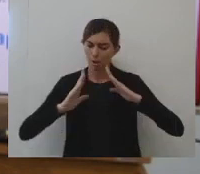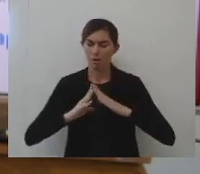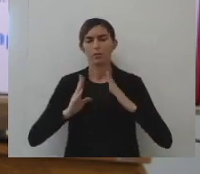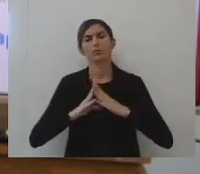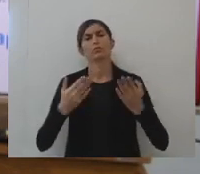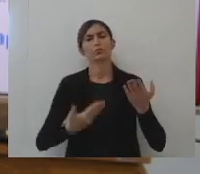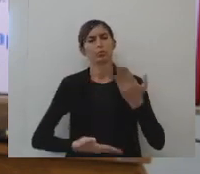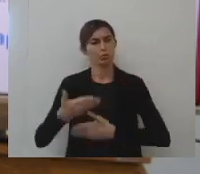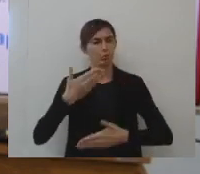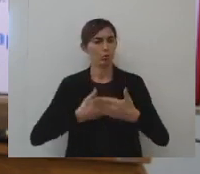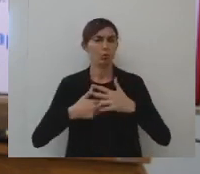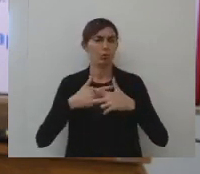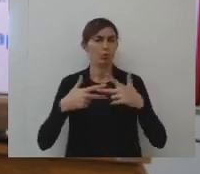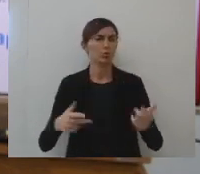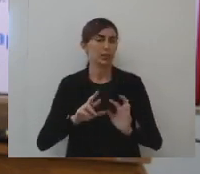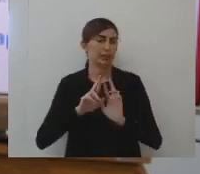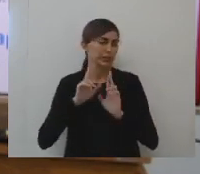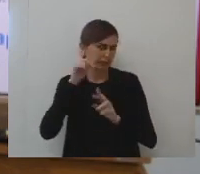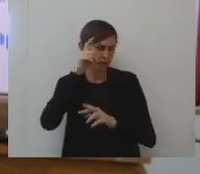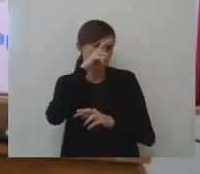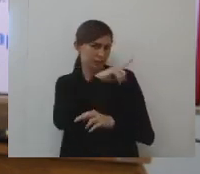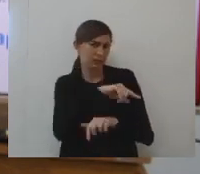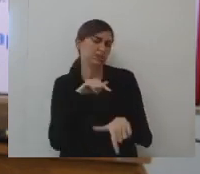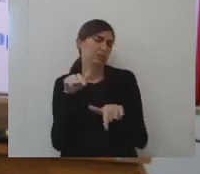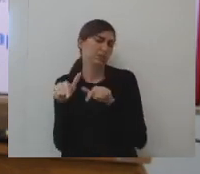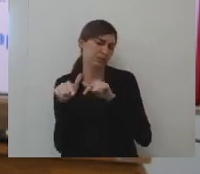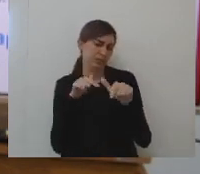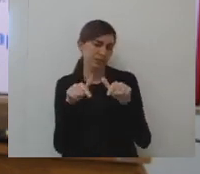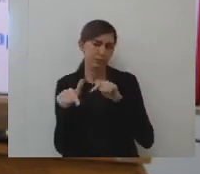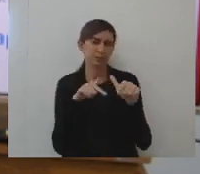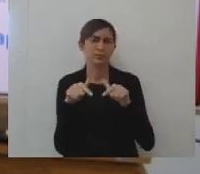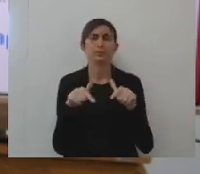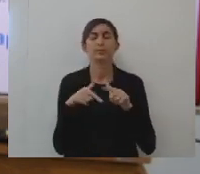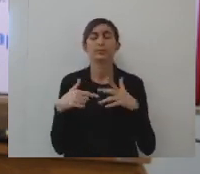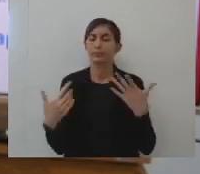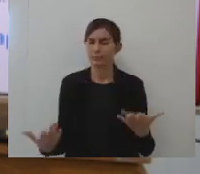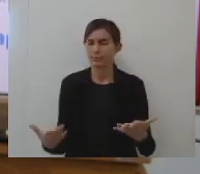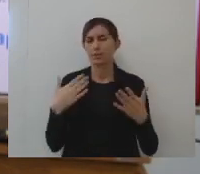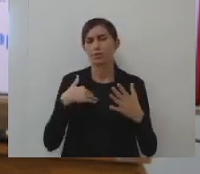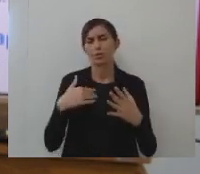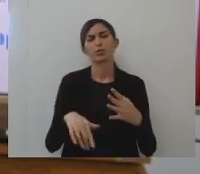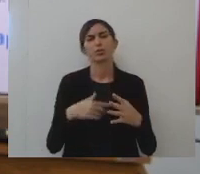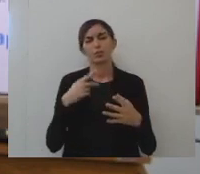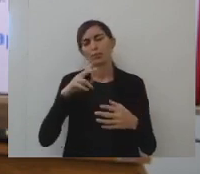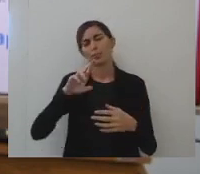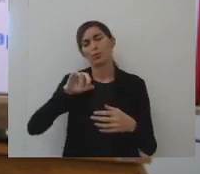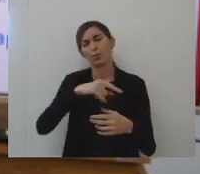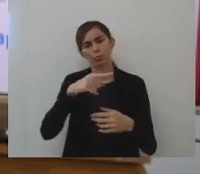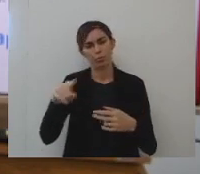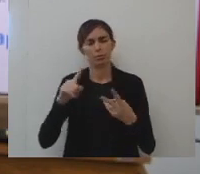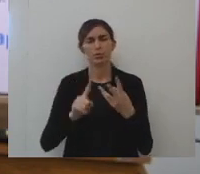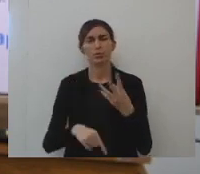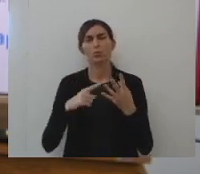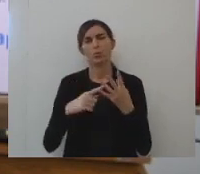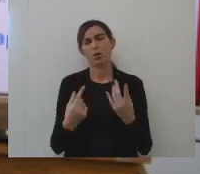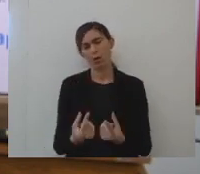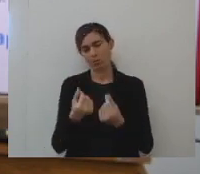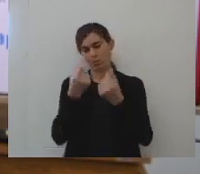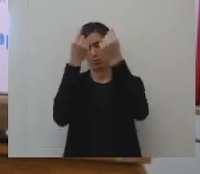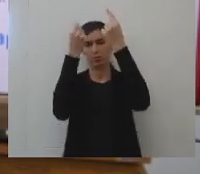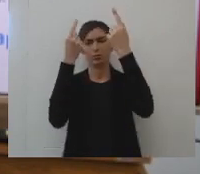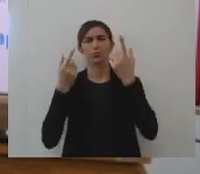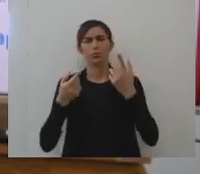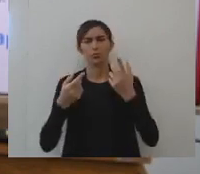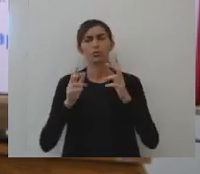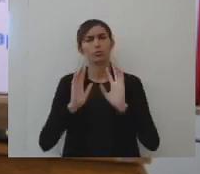moradia, ou seja, são condições bem difíceis de trabalho, tá certo? E a gente vai para o modo de produção capitalista. Quando a